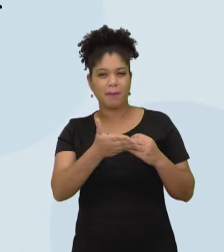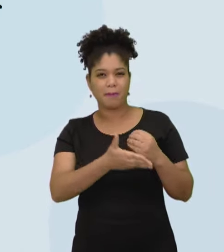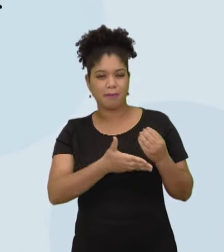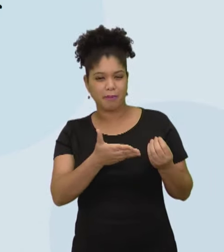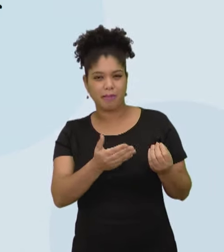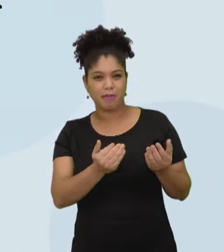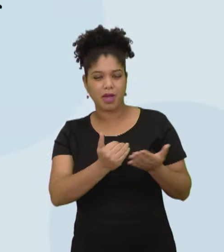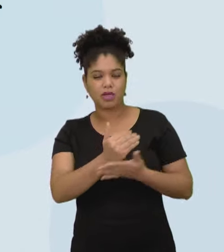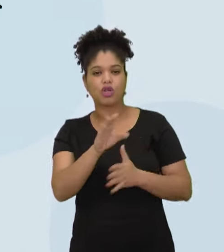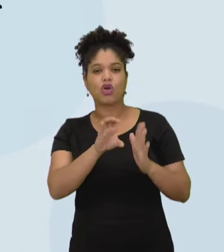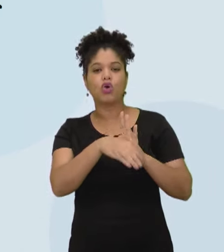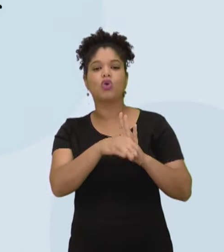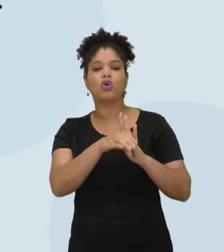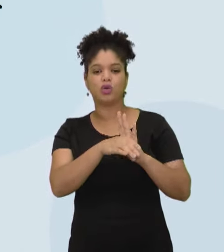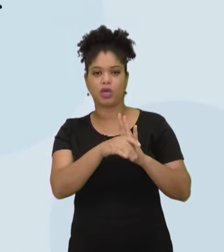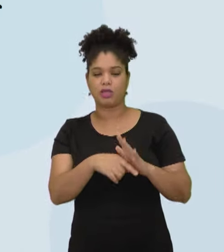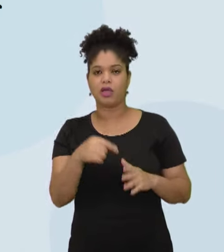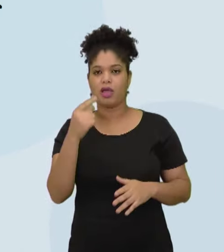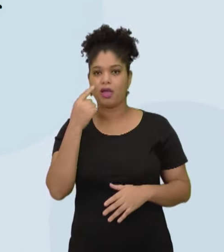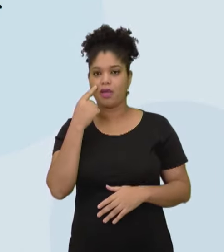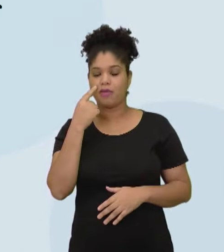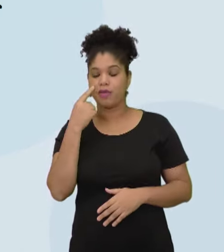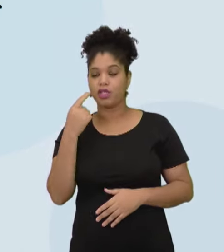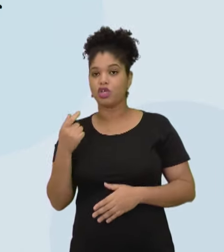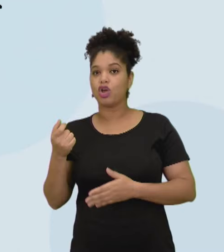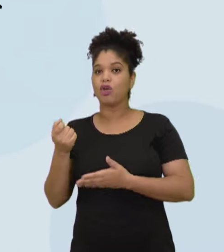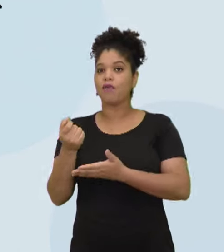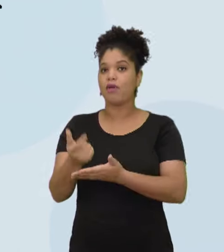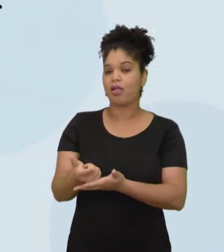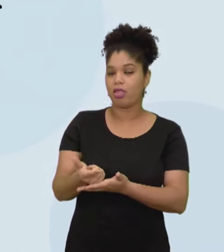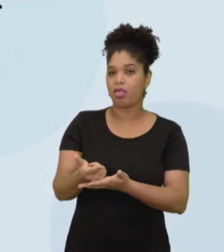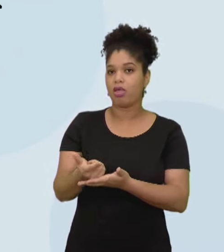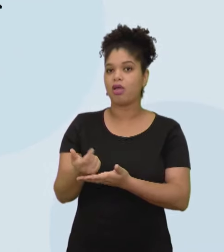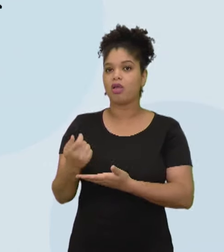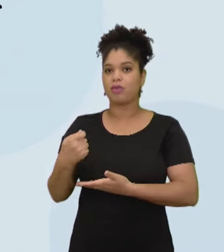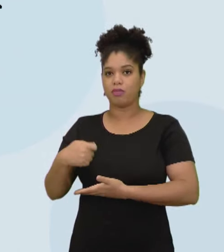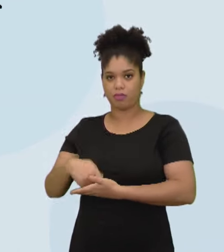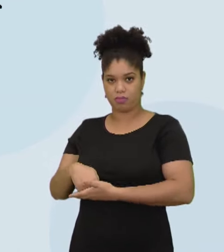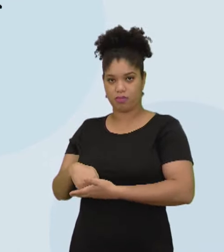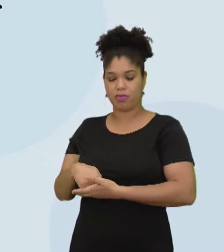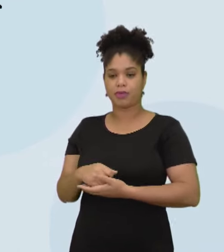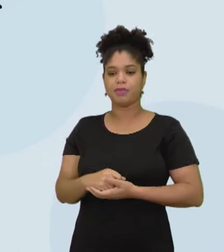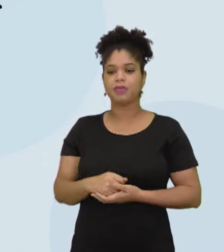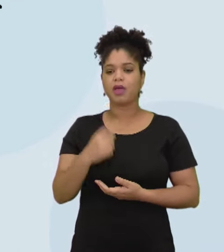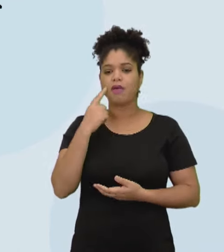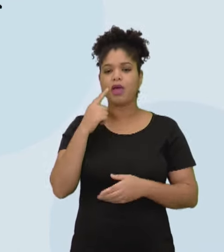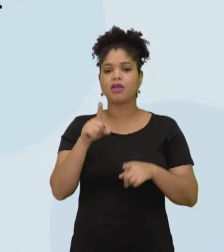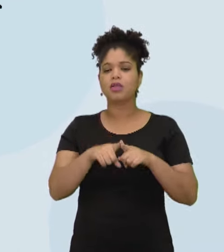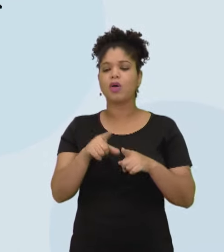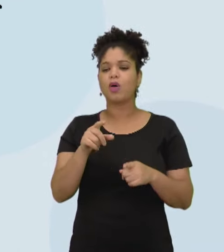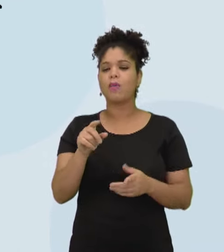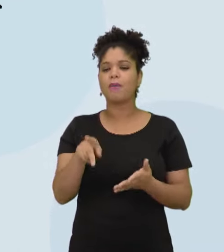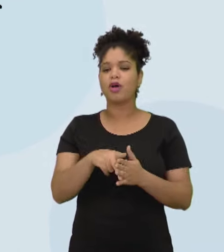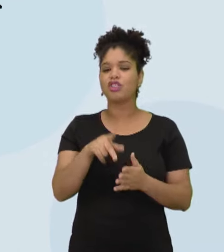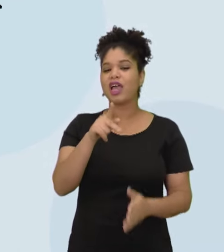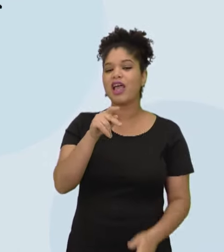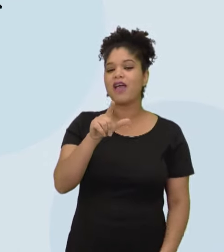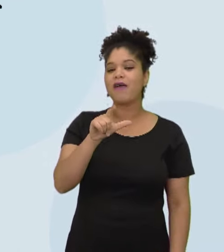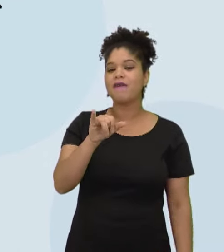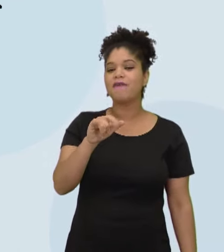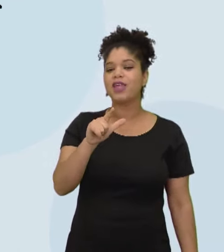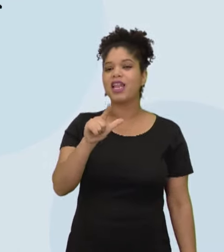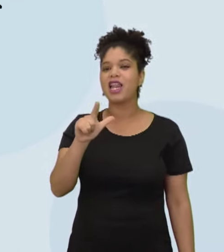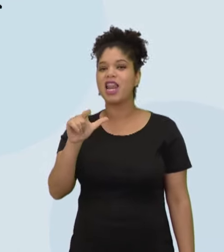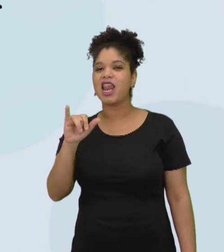de oferta e demanda e, por fim, demos uma pincelada na curva de Phillips, que depois eu coloquei um vídeo